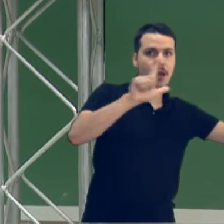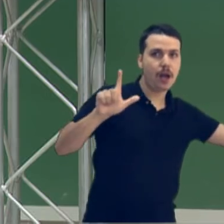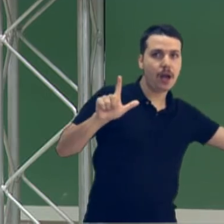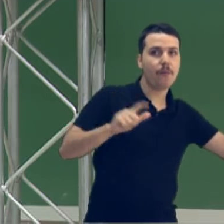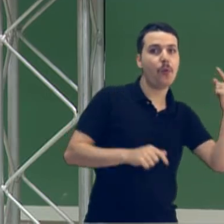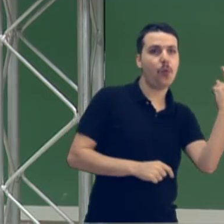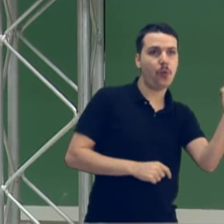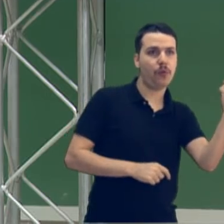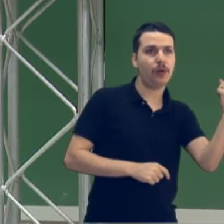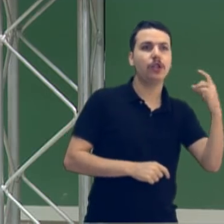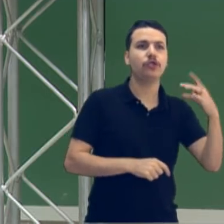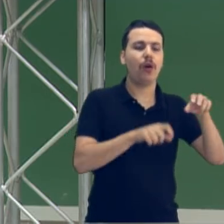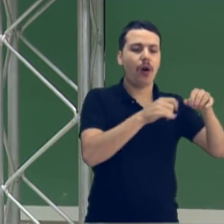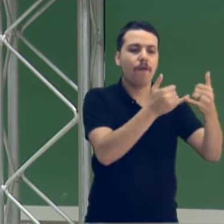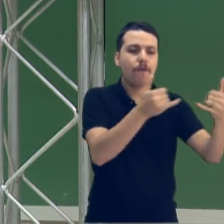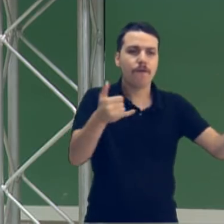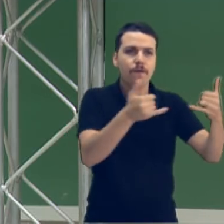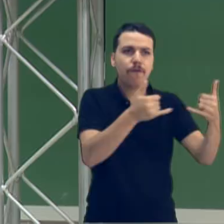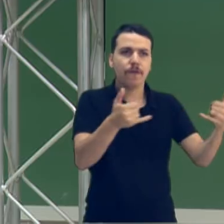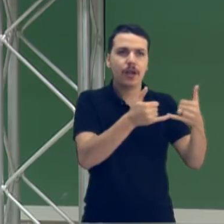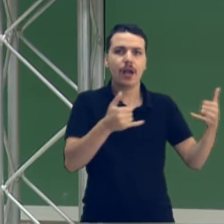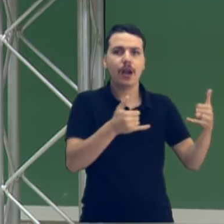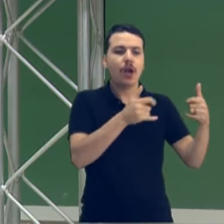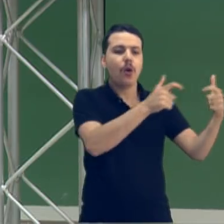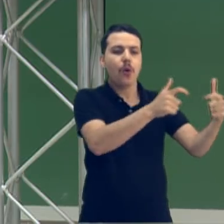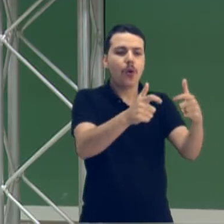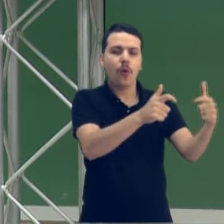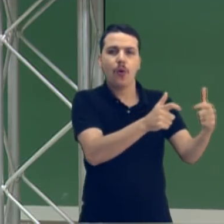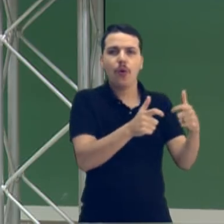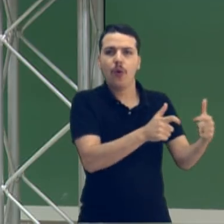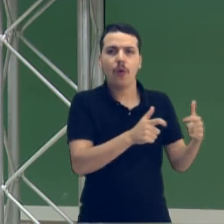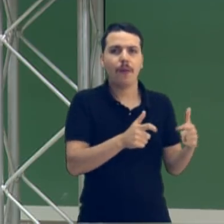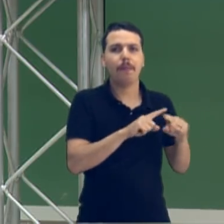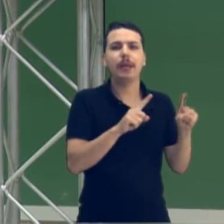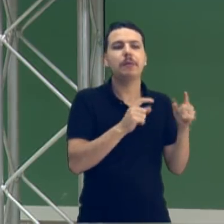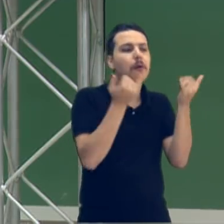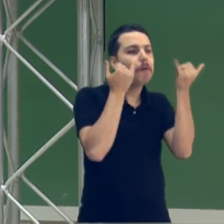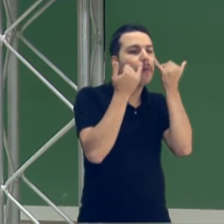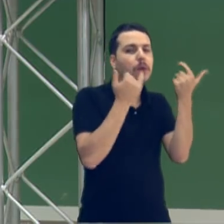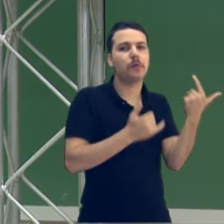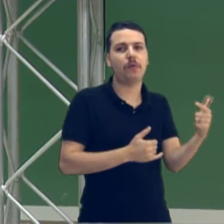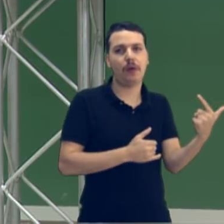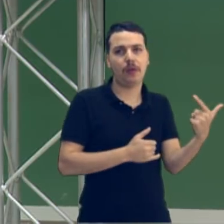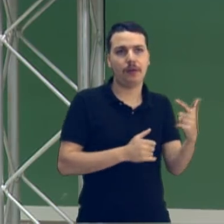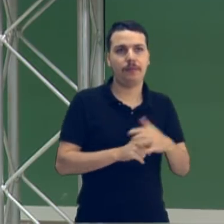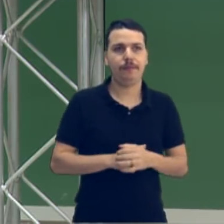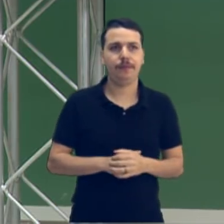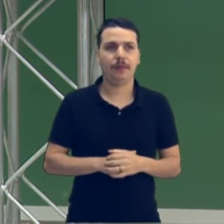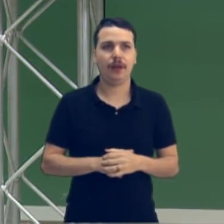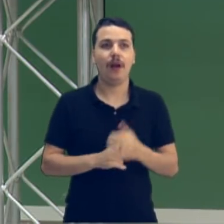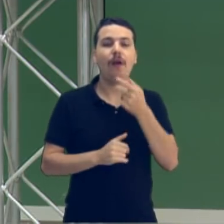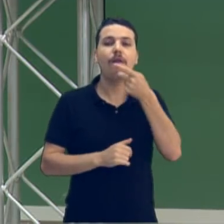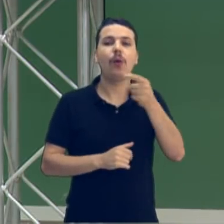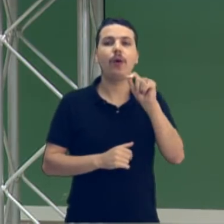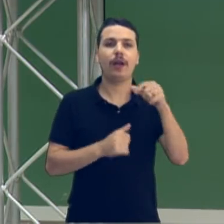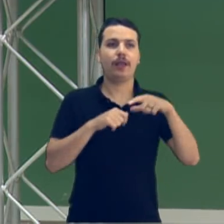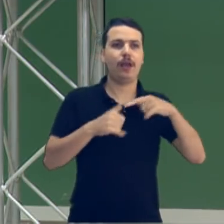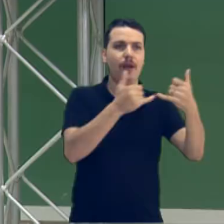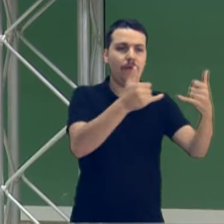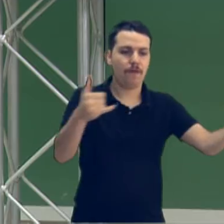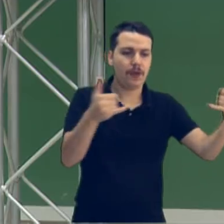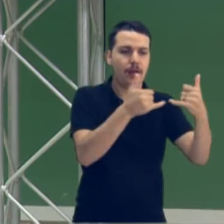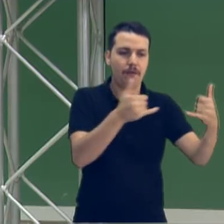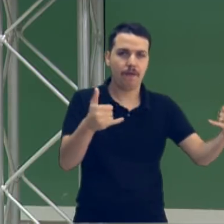os lugares, não colocou maiores situações, só falou o quê? Que estão distribuídos em fileiras com números iguais